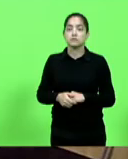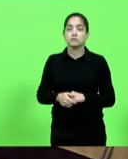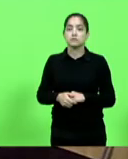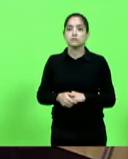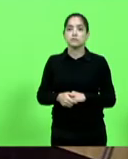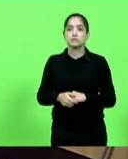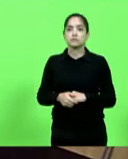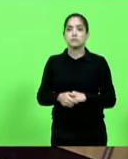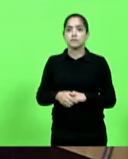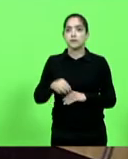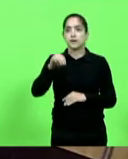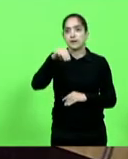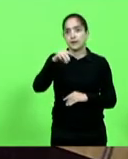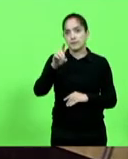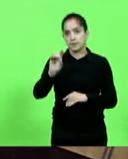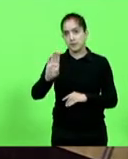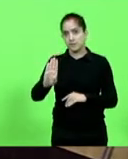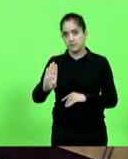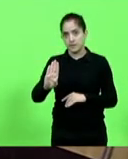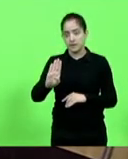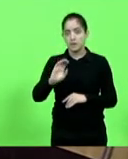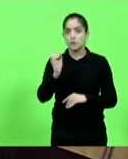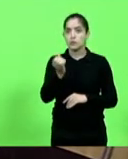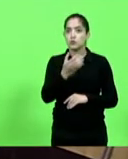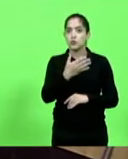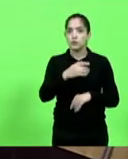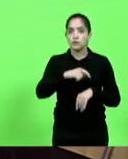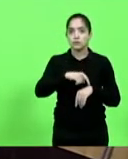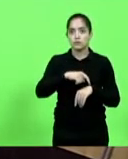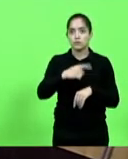Bloco MDB, Partido Novo por 15 minutos.